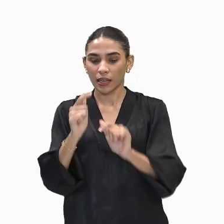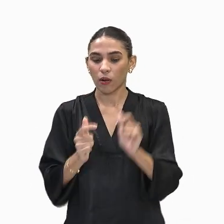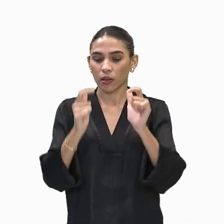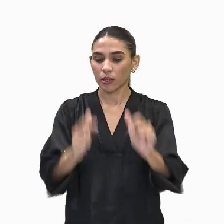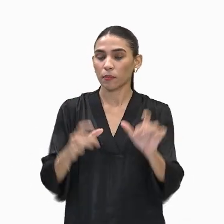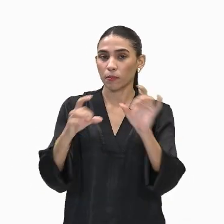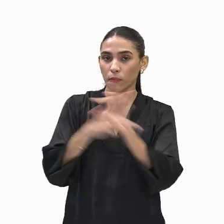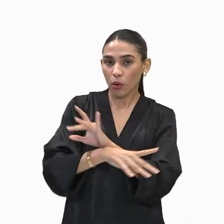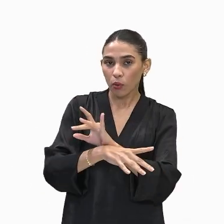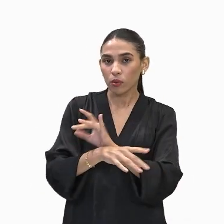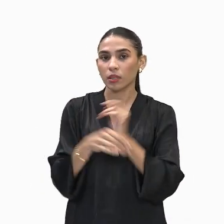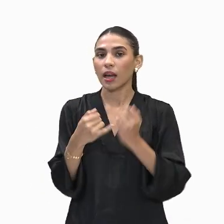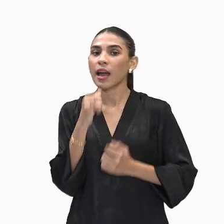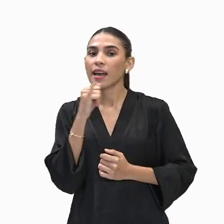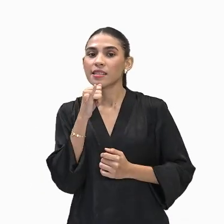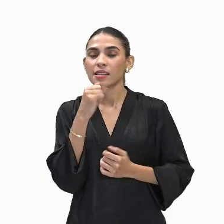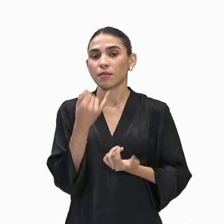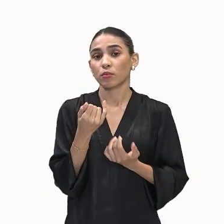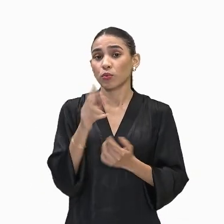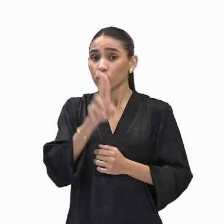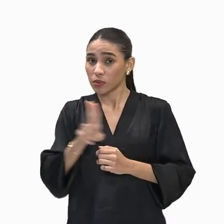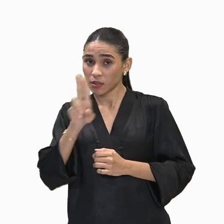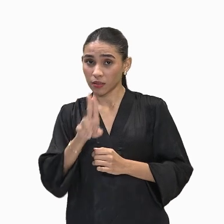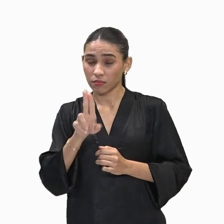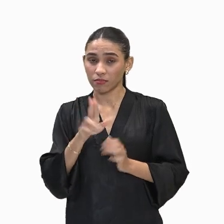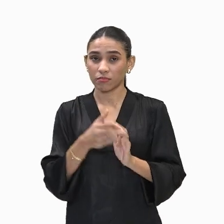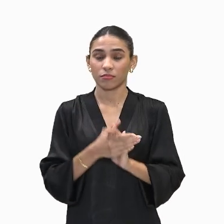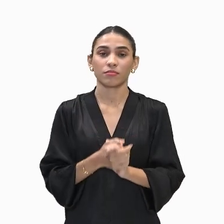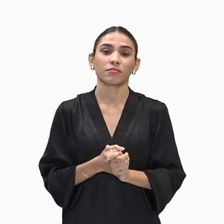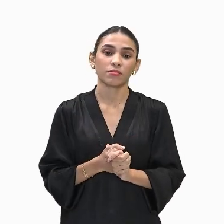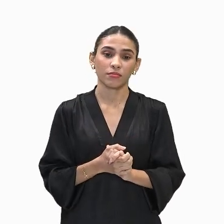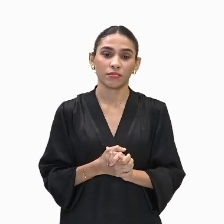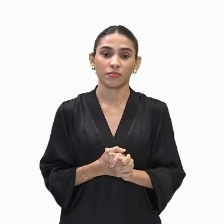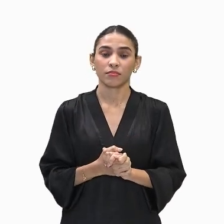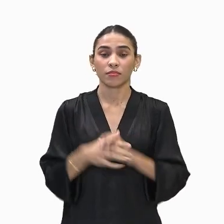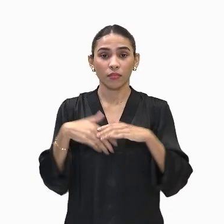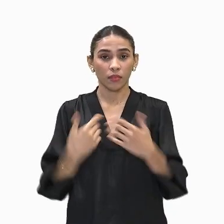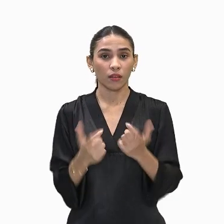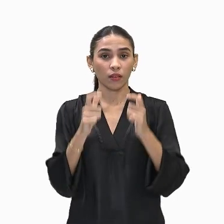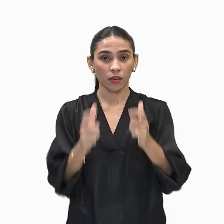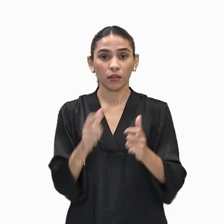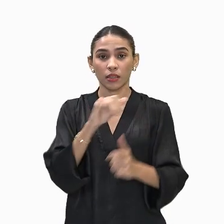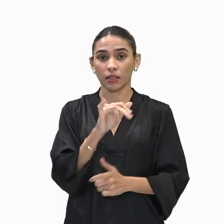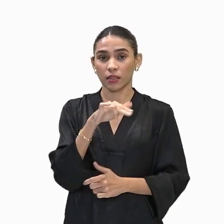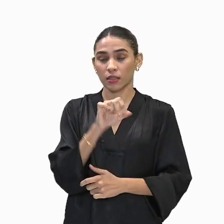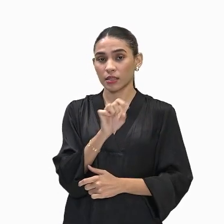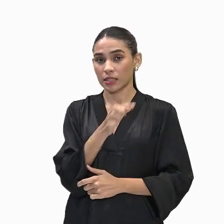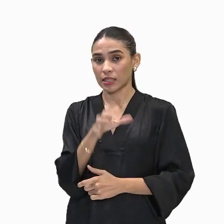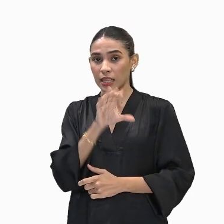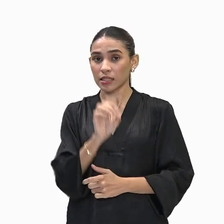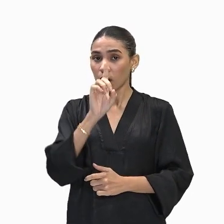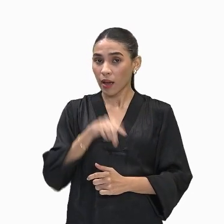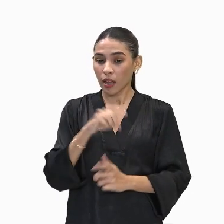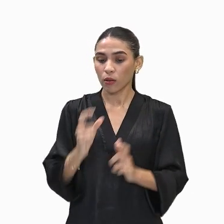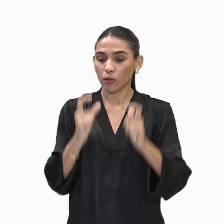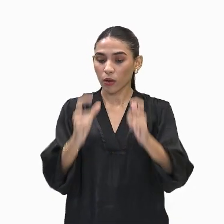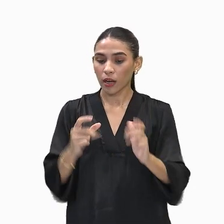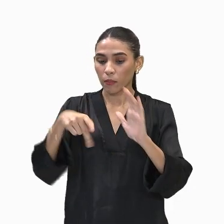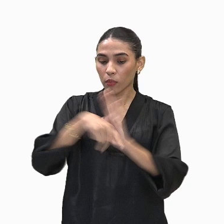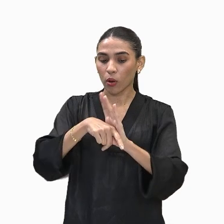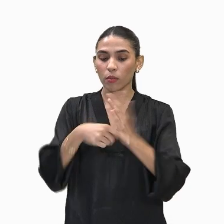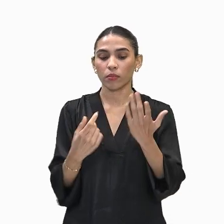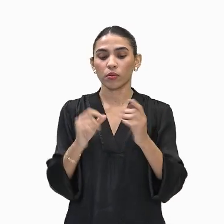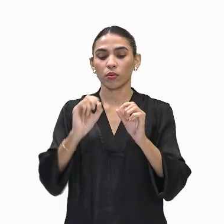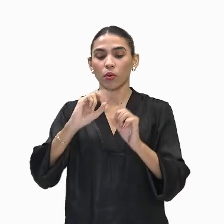para ser movimentada, certo? Então, a instalação é um lugar, sala ou